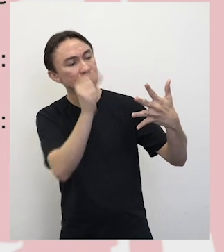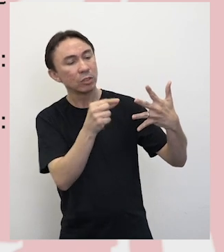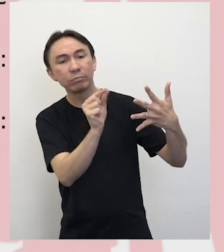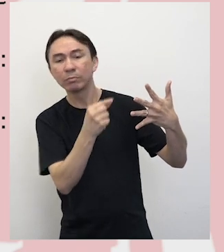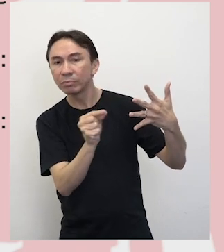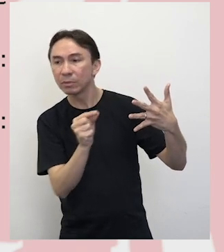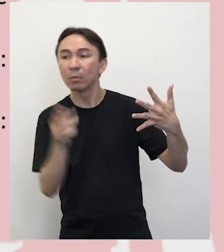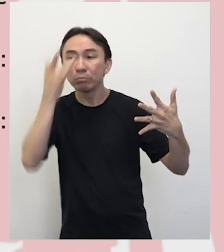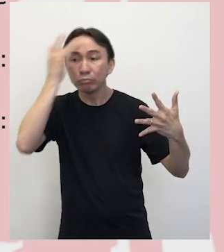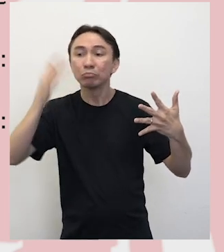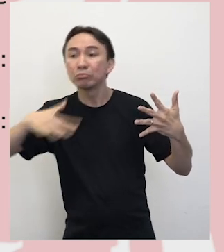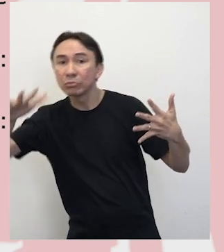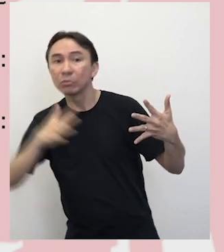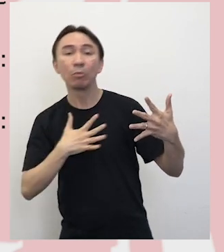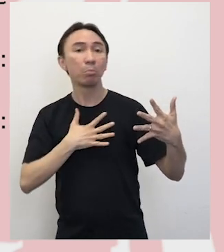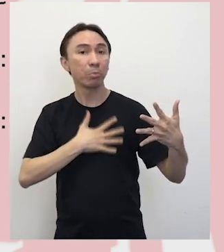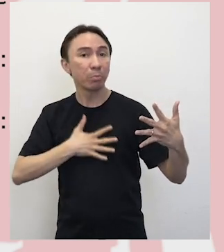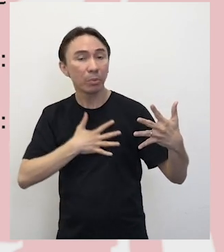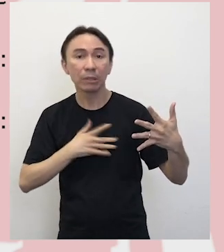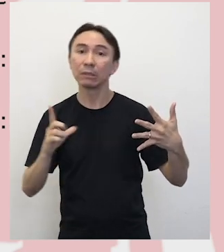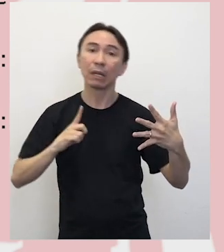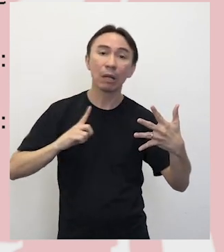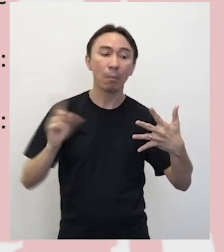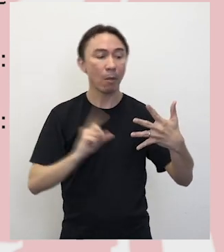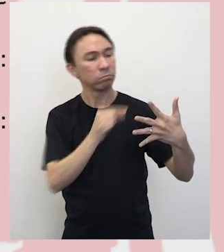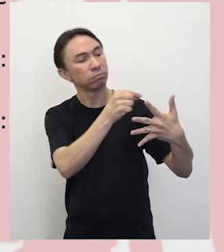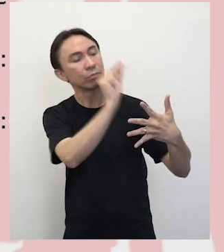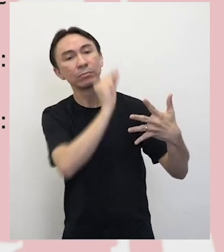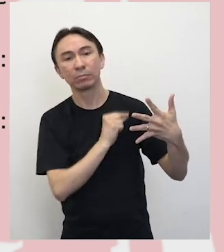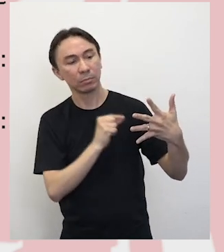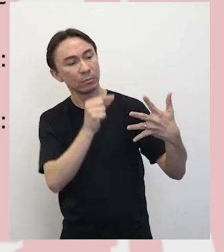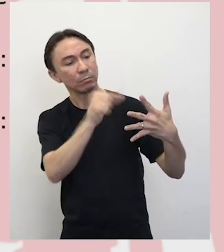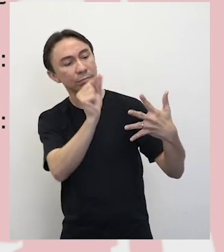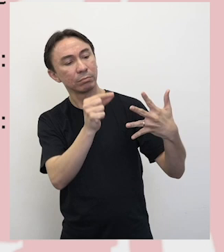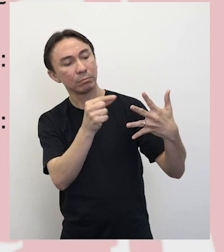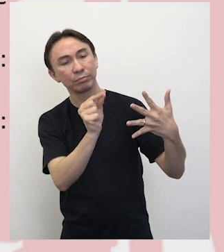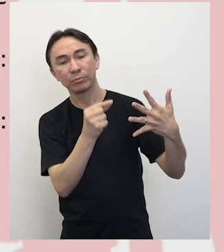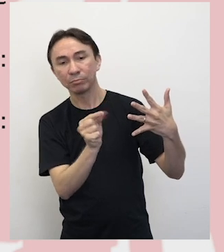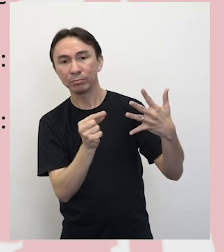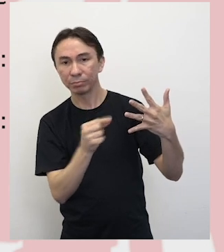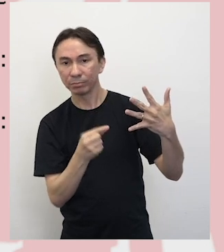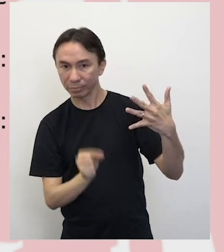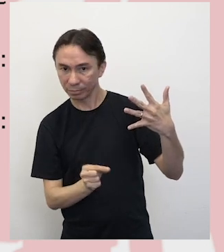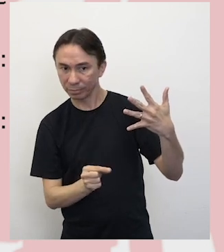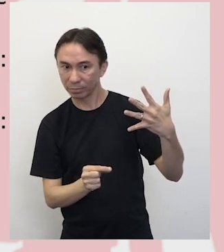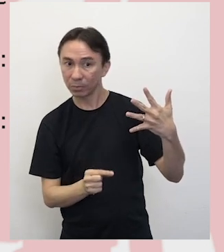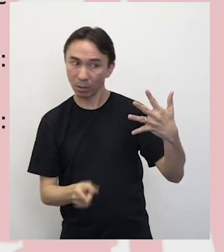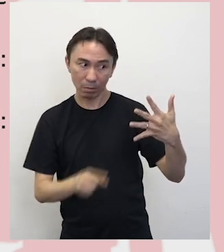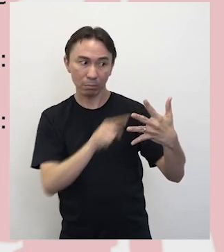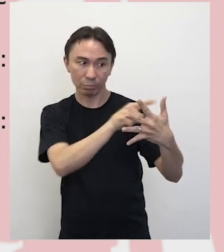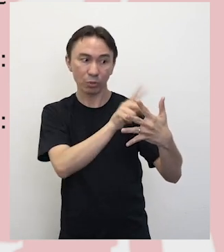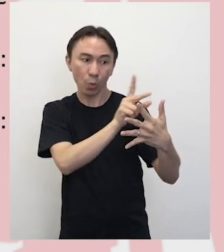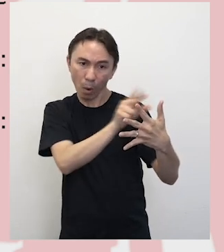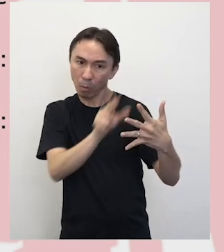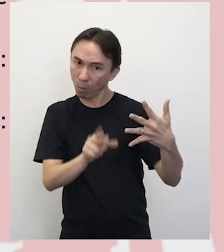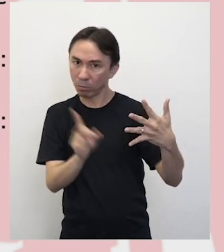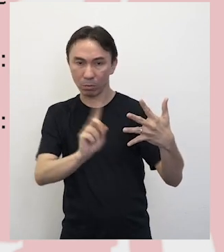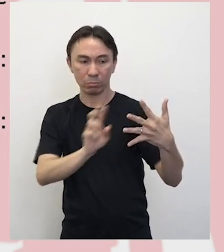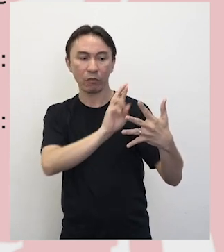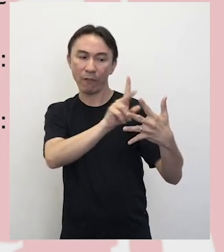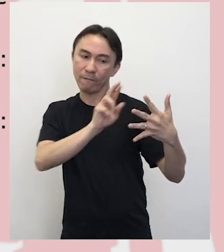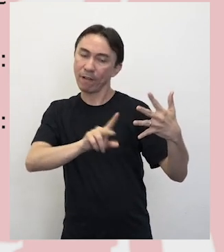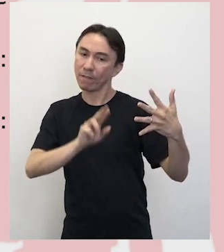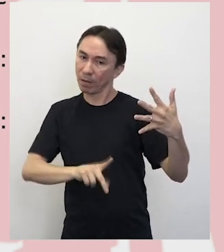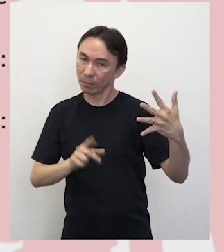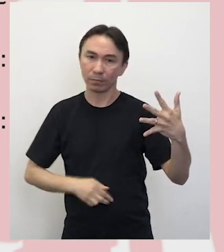satisfação das pessoas beneficiadas pelo projeto. Devem ser diferentes indicadores quantitativos,